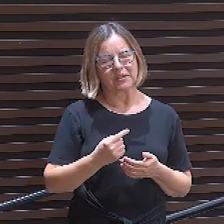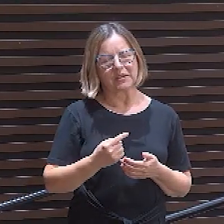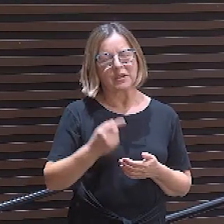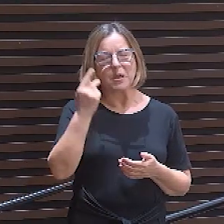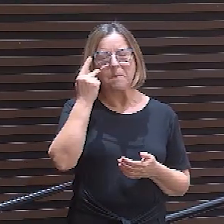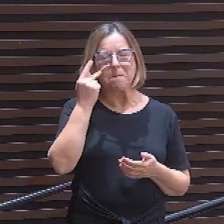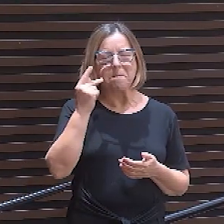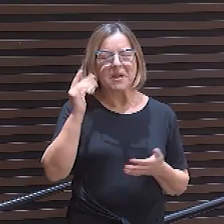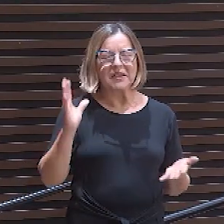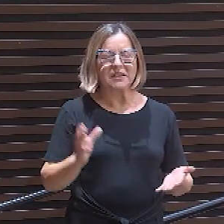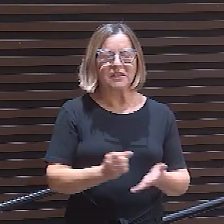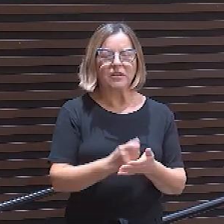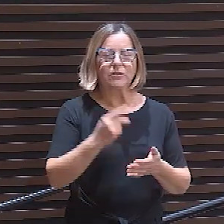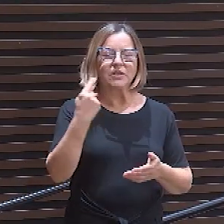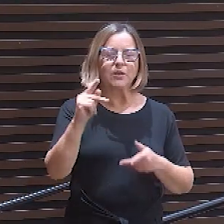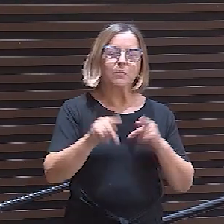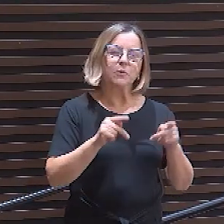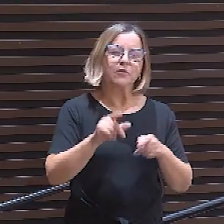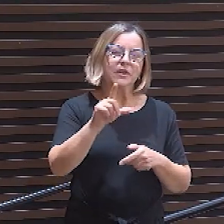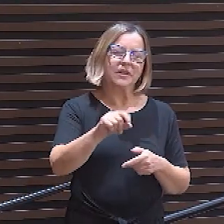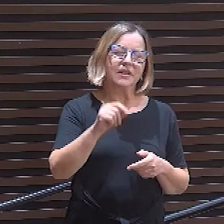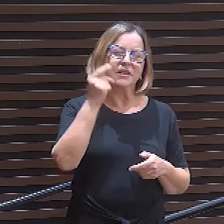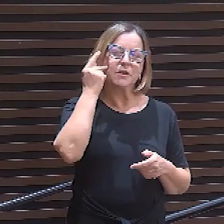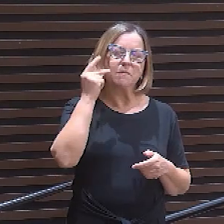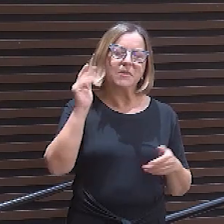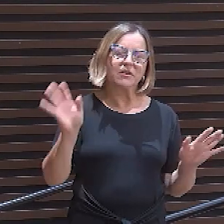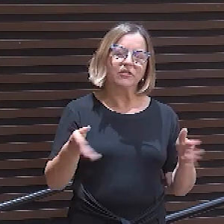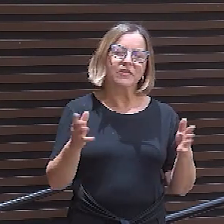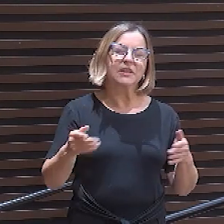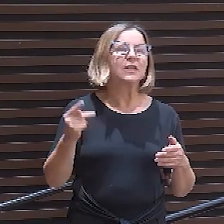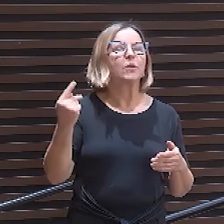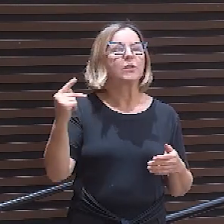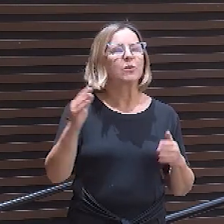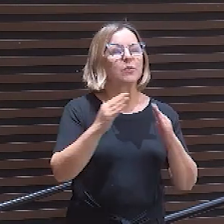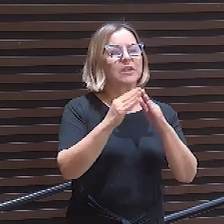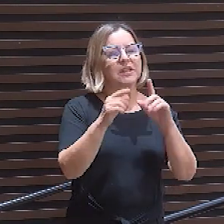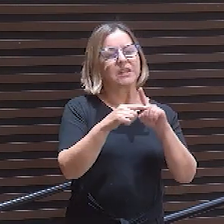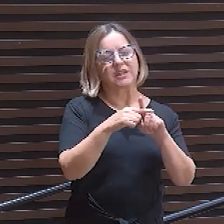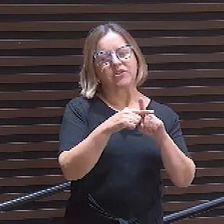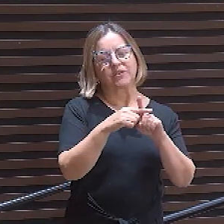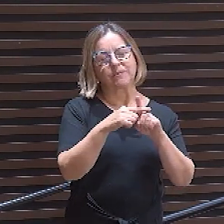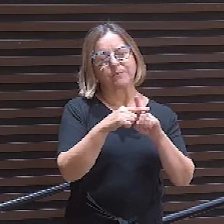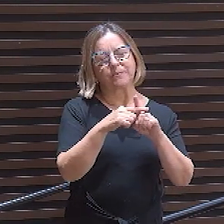salvação dos teus eleitos e para a edificação da tua igreja.